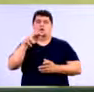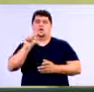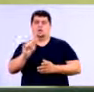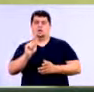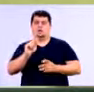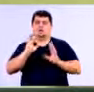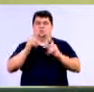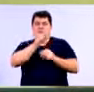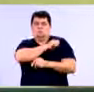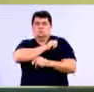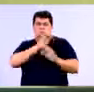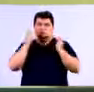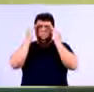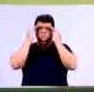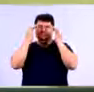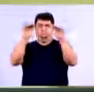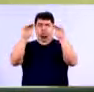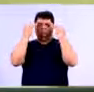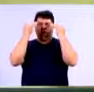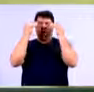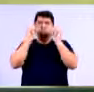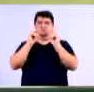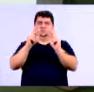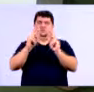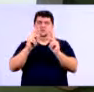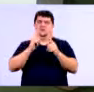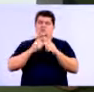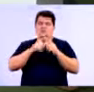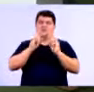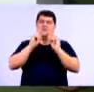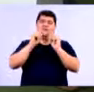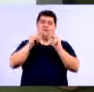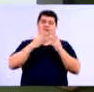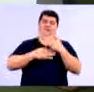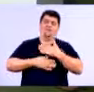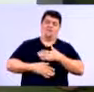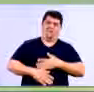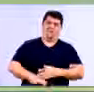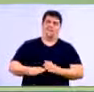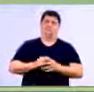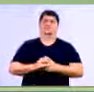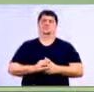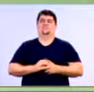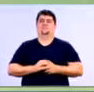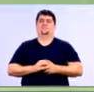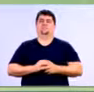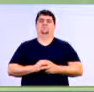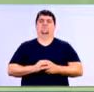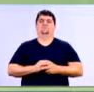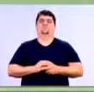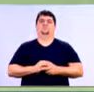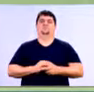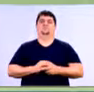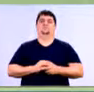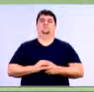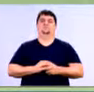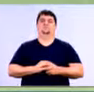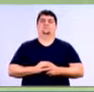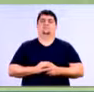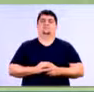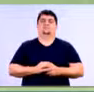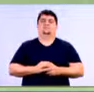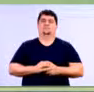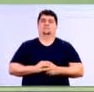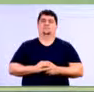todos atentos, prestando atenção na aula, senhor. Ótimo, então é porque vai dar tudo certo. Vai dar tudo certo, gente. Então, vamos falar da queridinha do